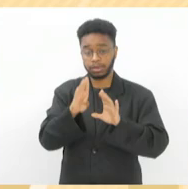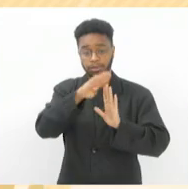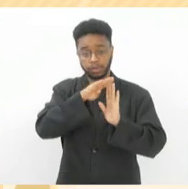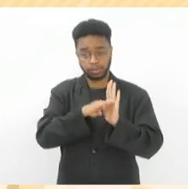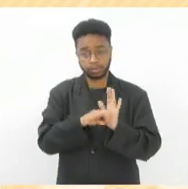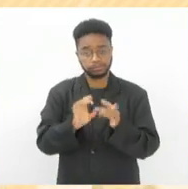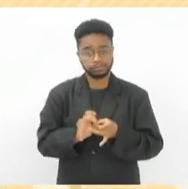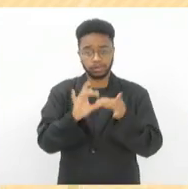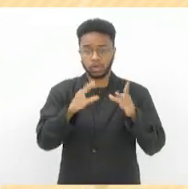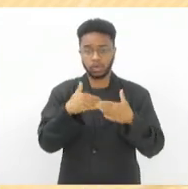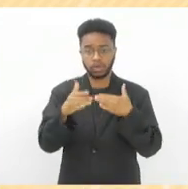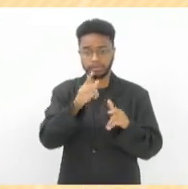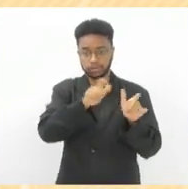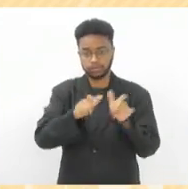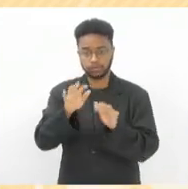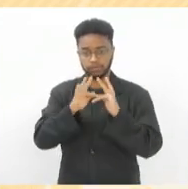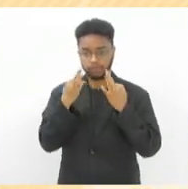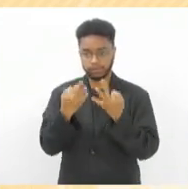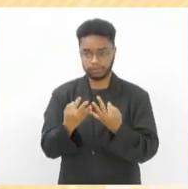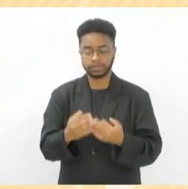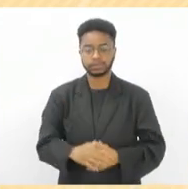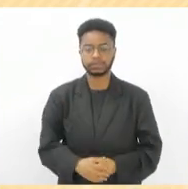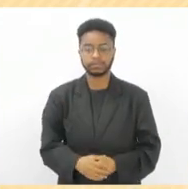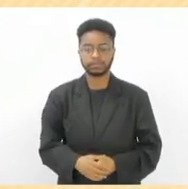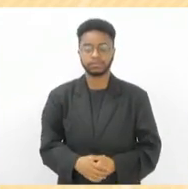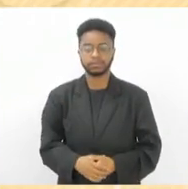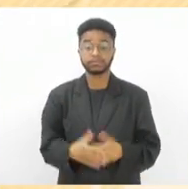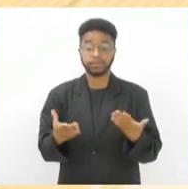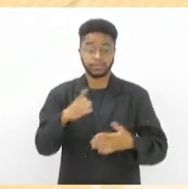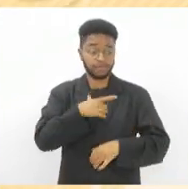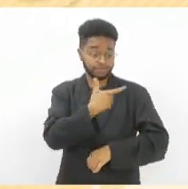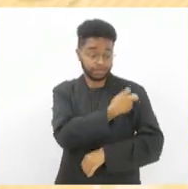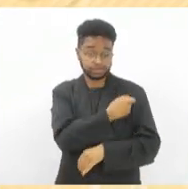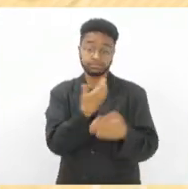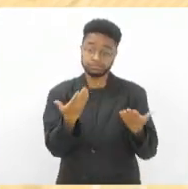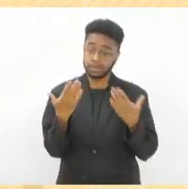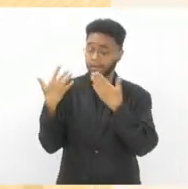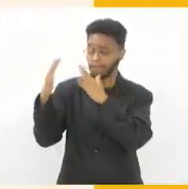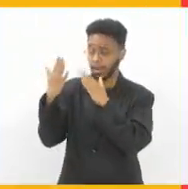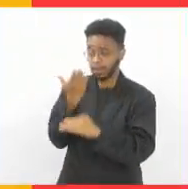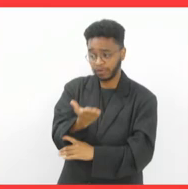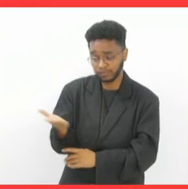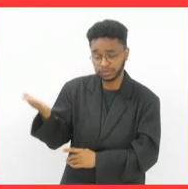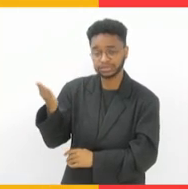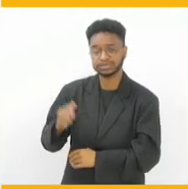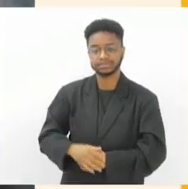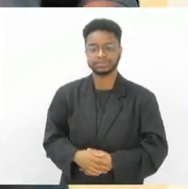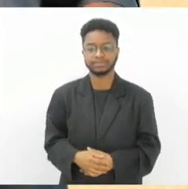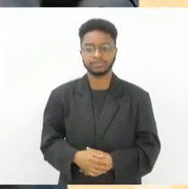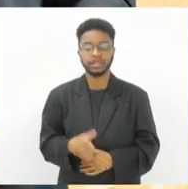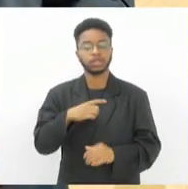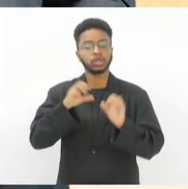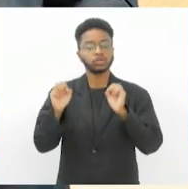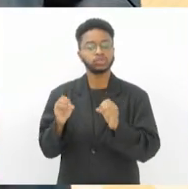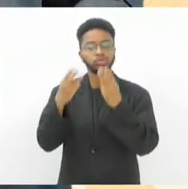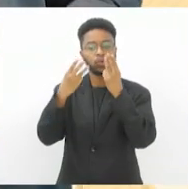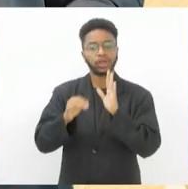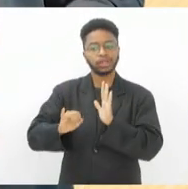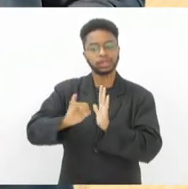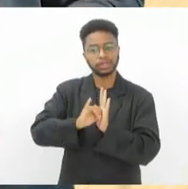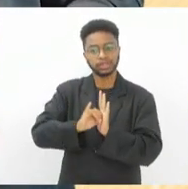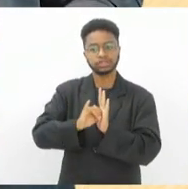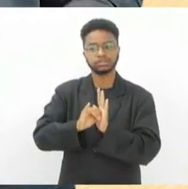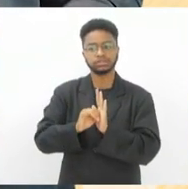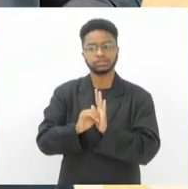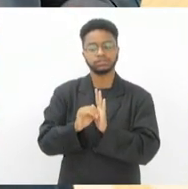para toda a família. E existem as vacinas, então palmas para vocês que estão aqui. Com o show Identidade ao Dente,